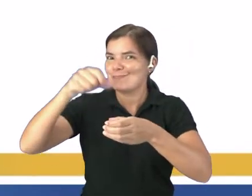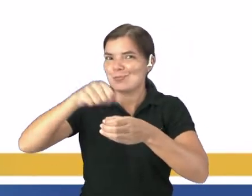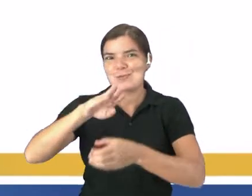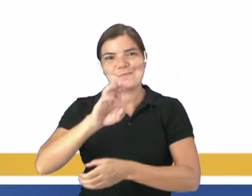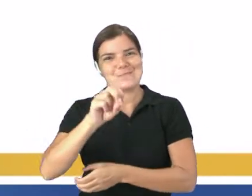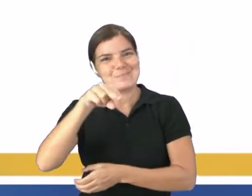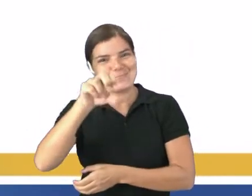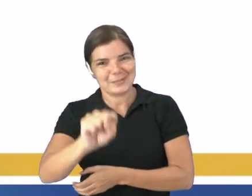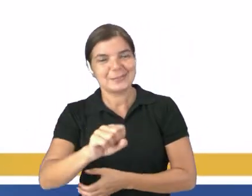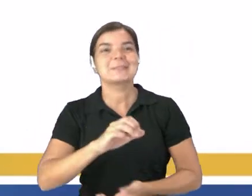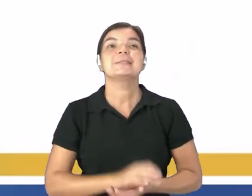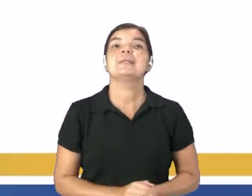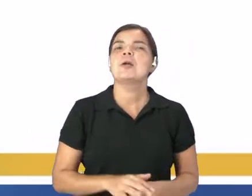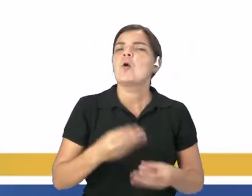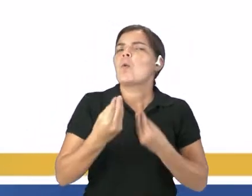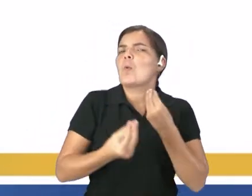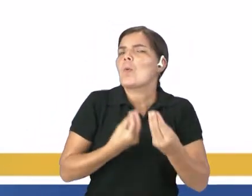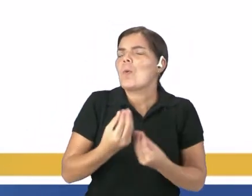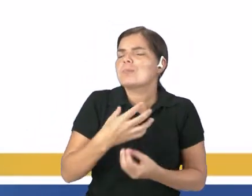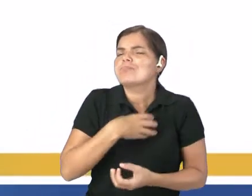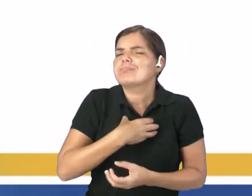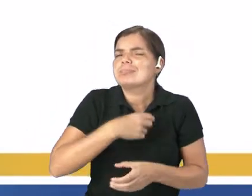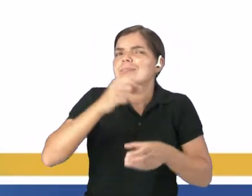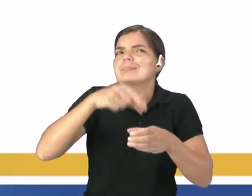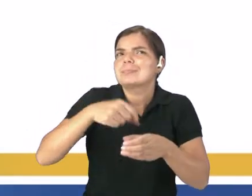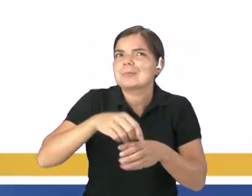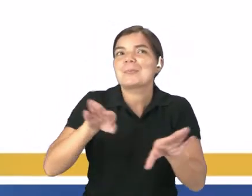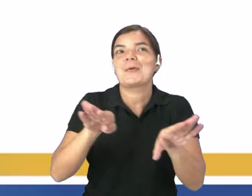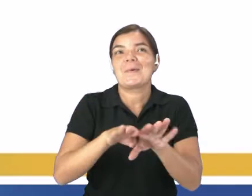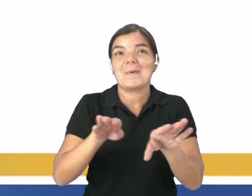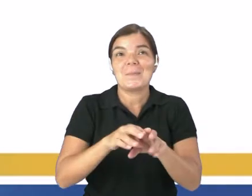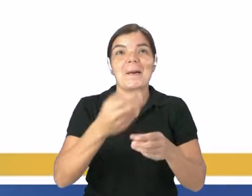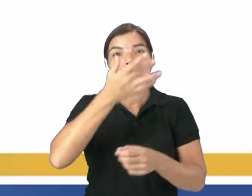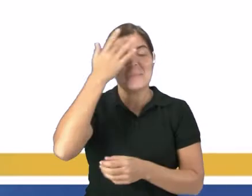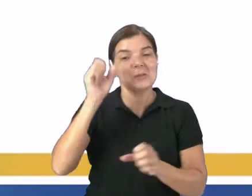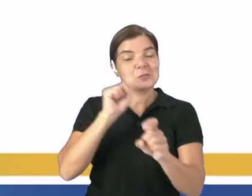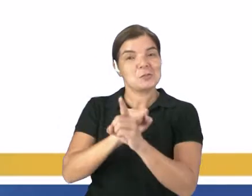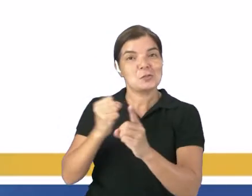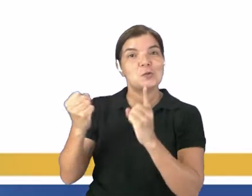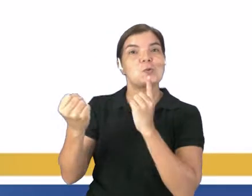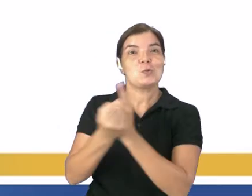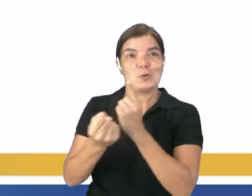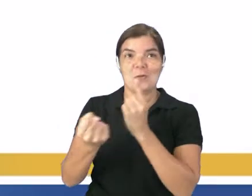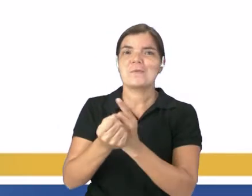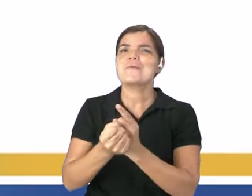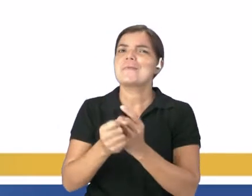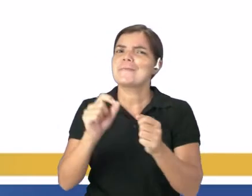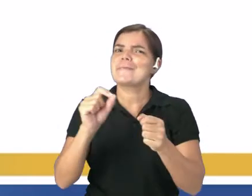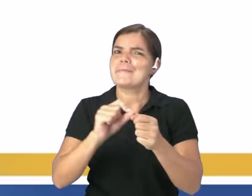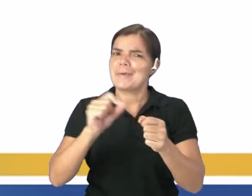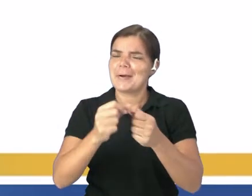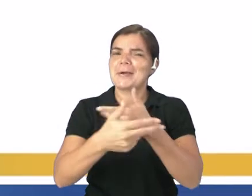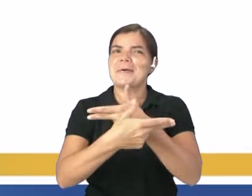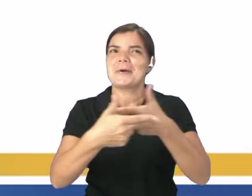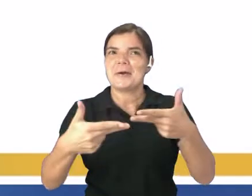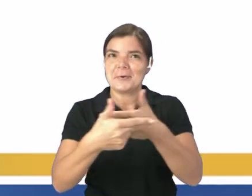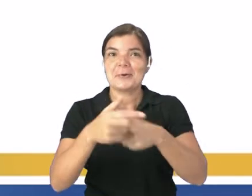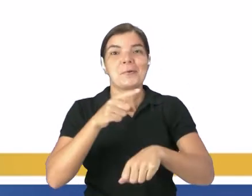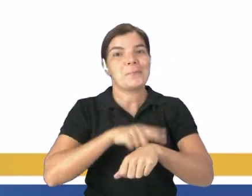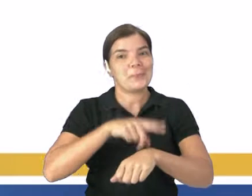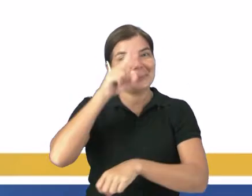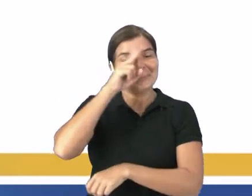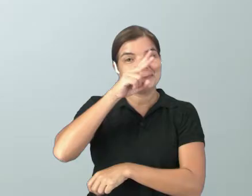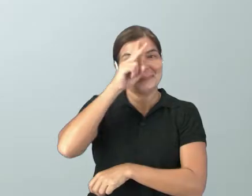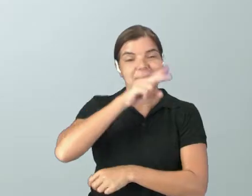tá? Modo de produção. Forma como a qual uma sociedade produz bens e serviços em determinado momento